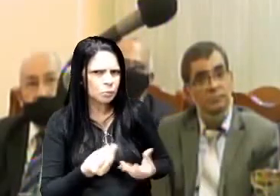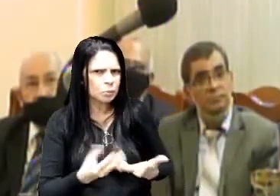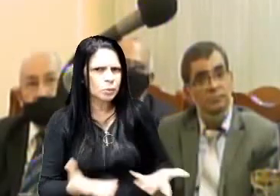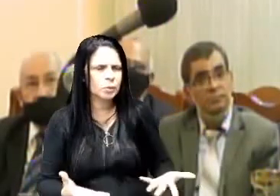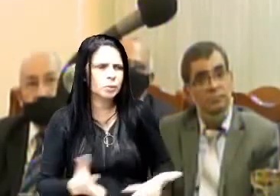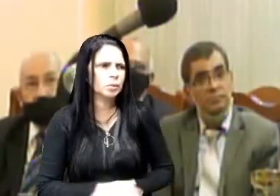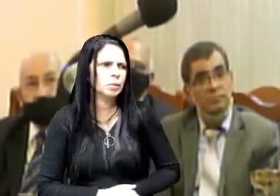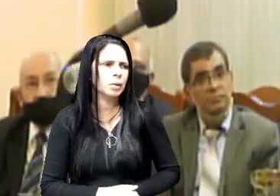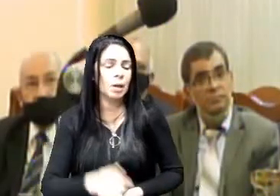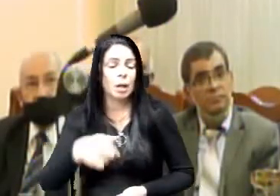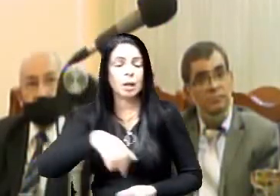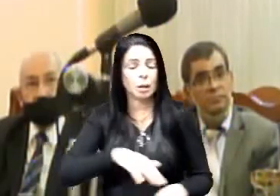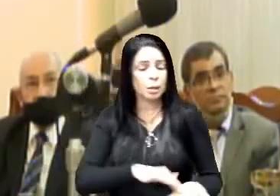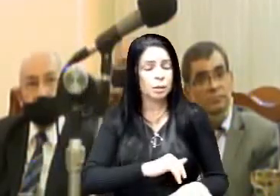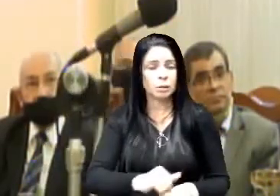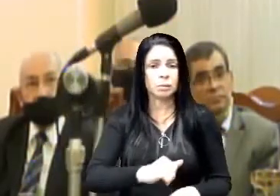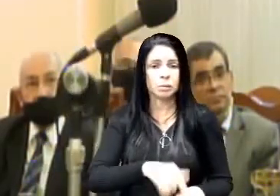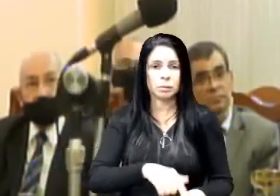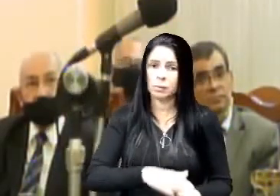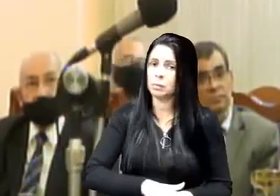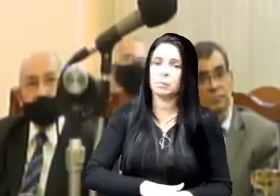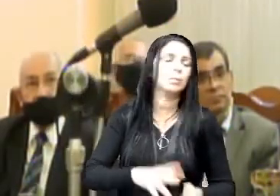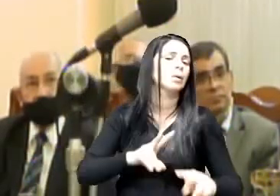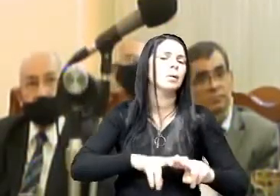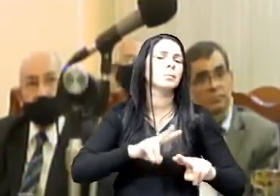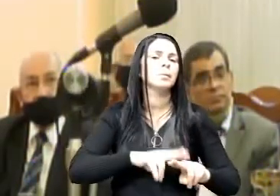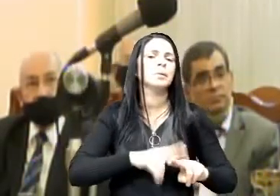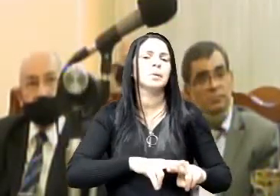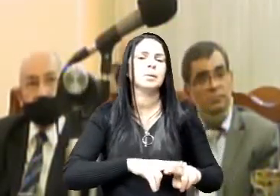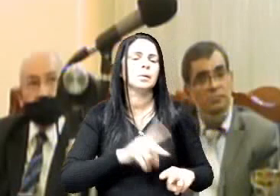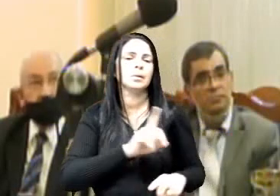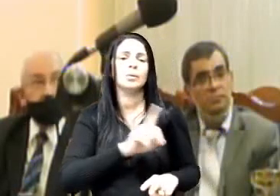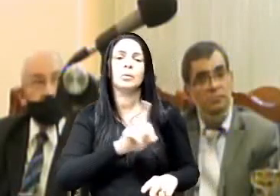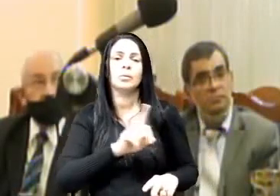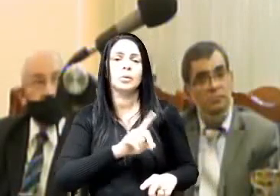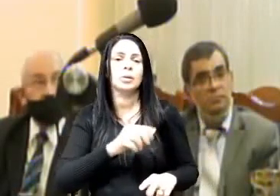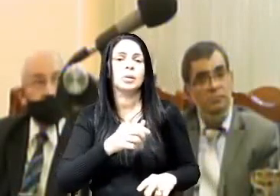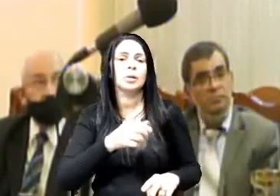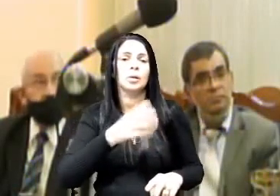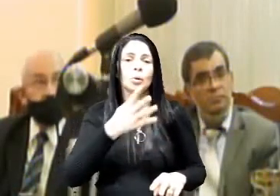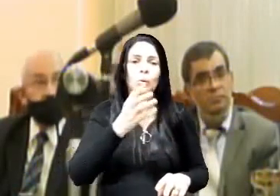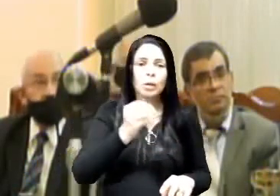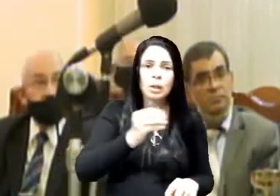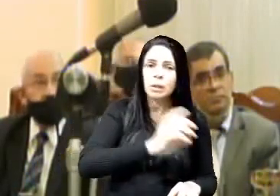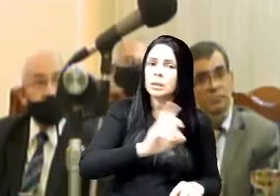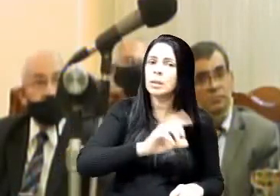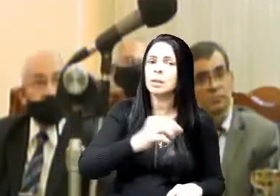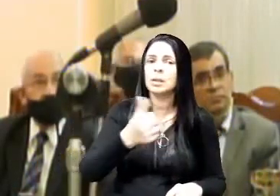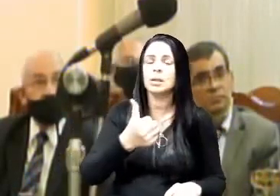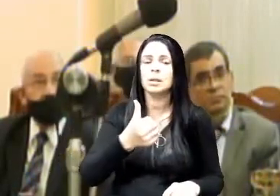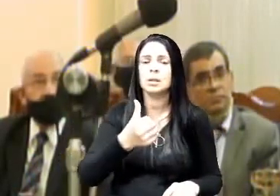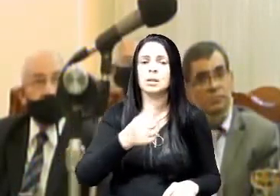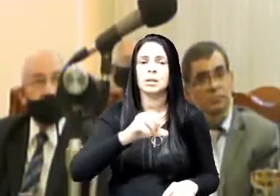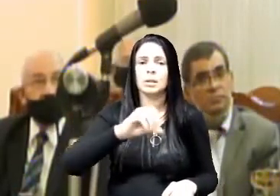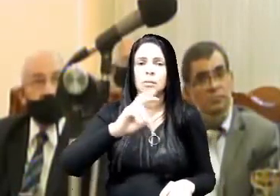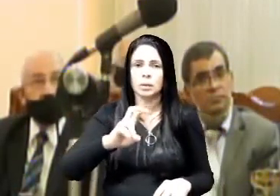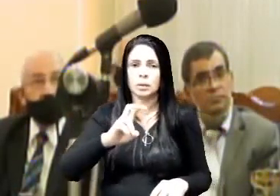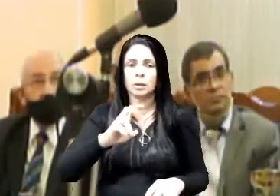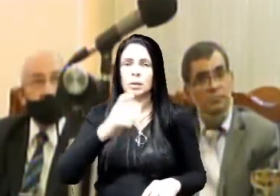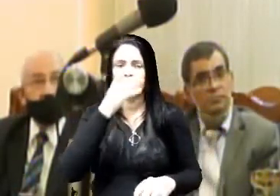Filipe, não só foi 40, nem 39, não. Nem 195. Diz que açoitaram